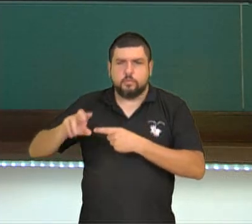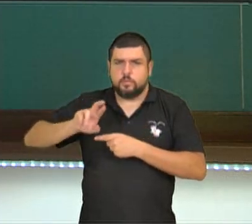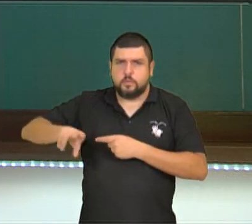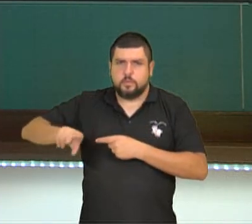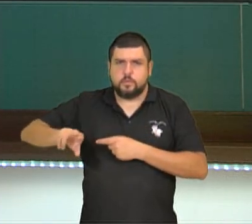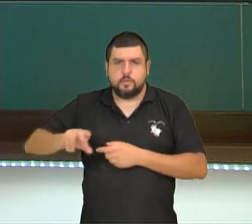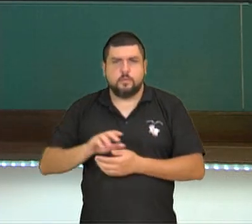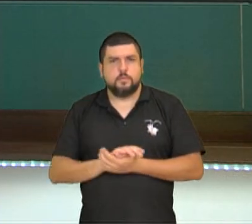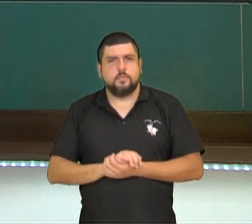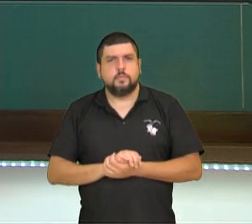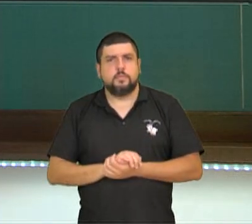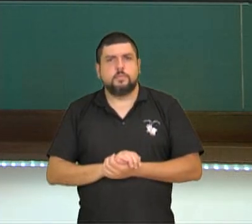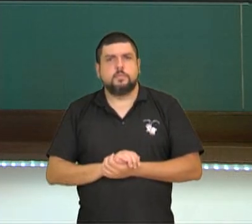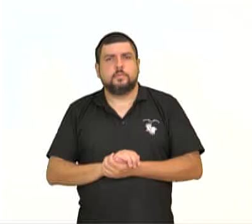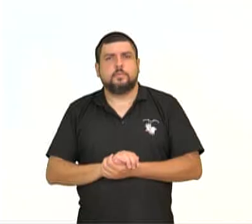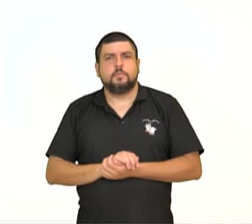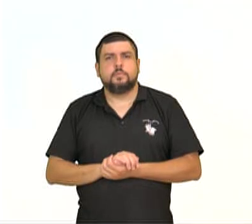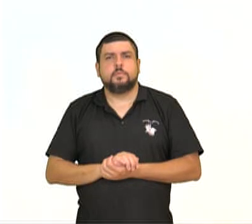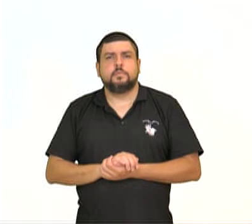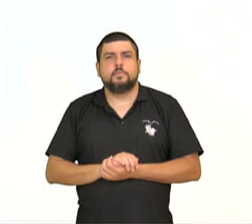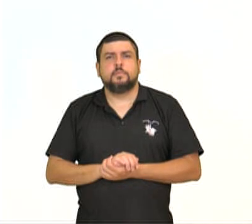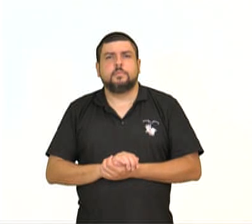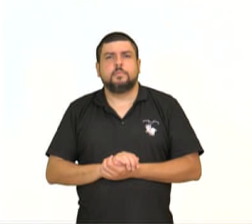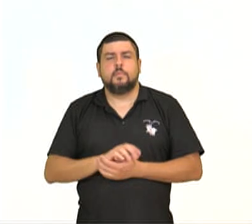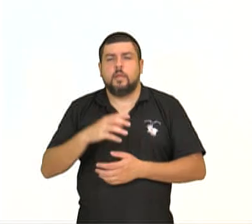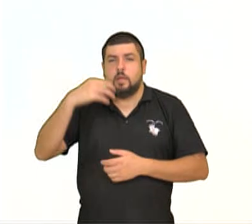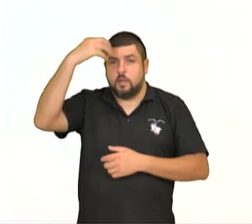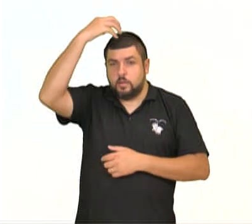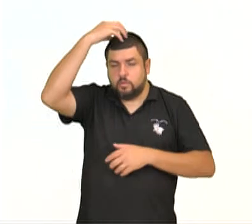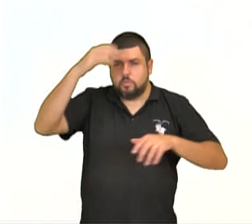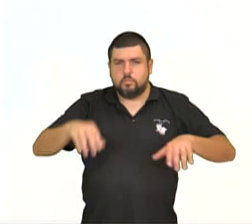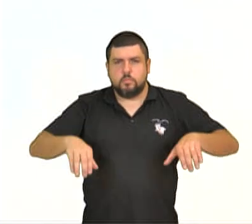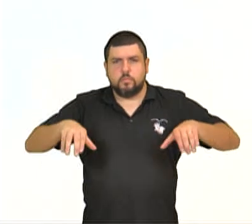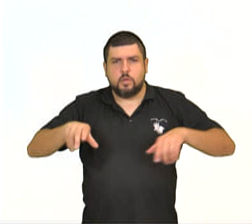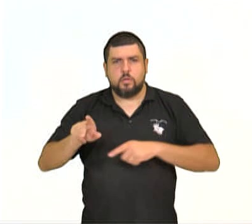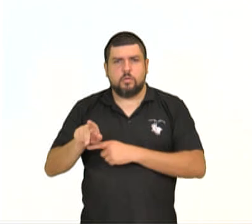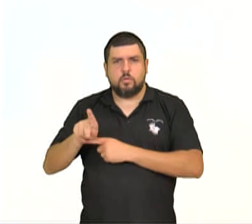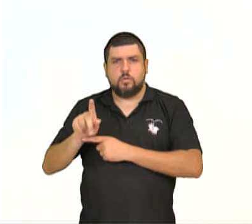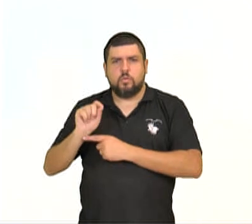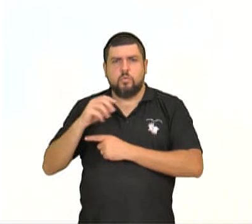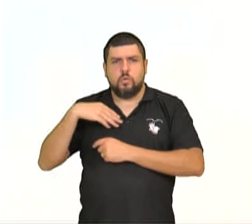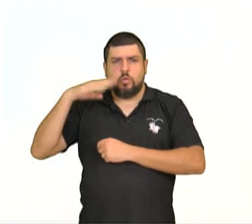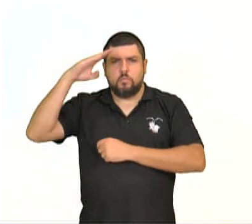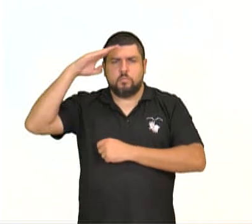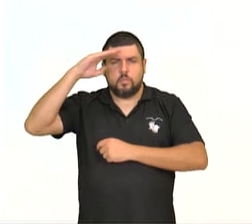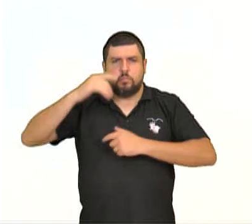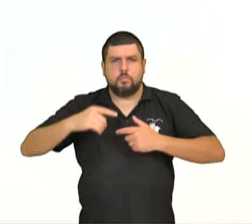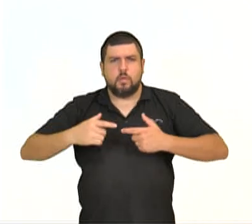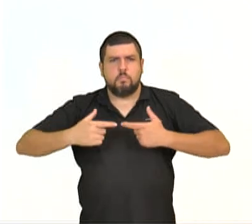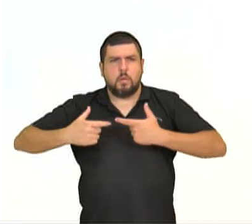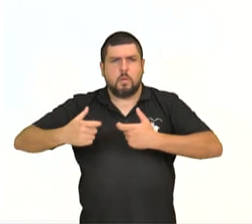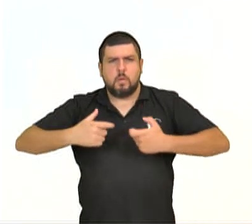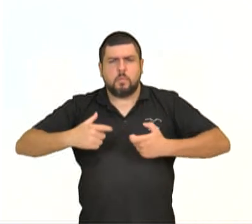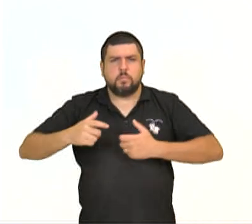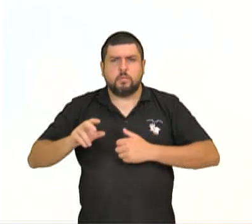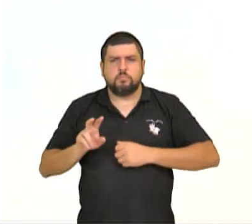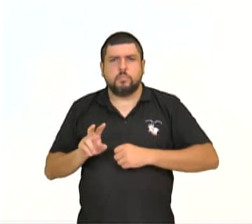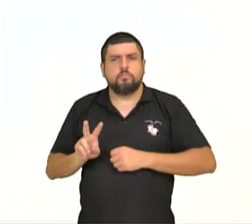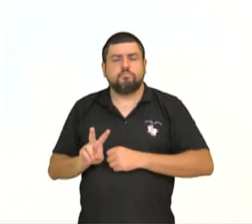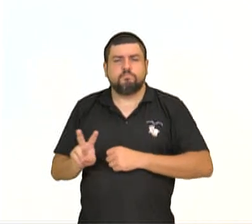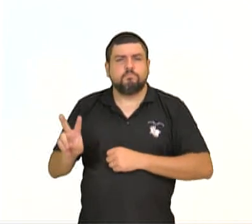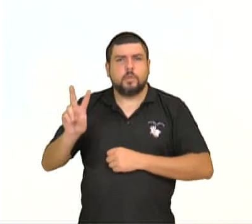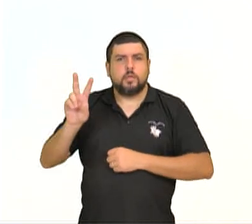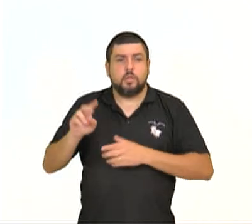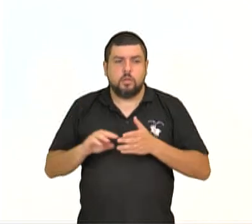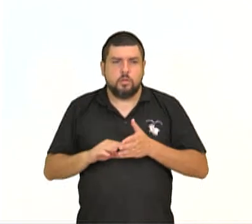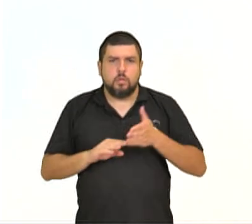filho. Interessante isso. No Reino de Kush, o poder militar era muito valorizado, até faz sentido, né? Afinal de contas, estão do lado de um